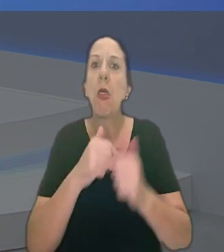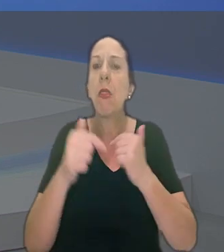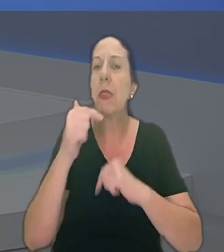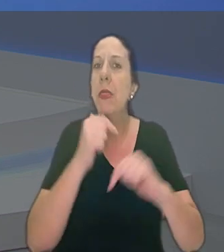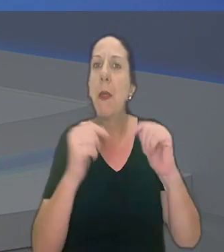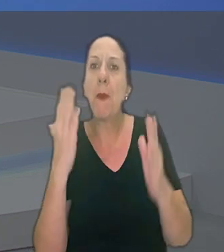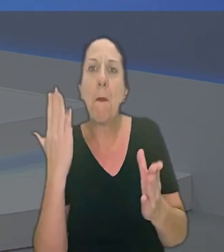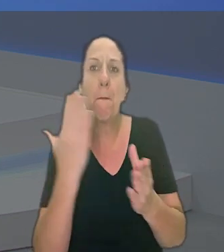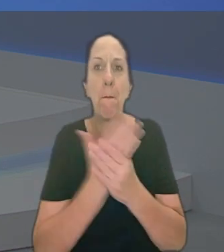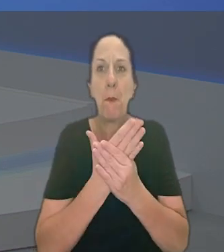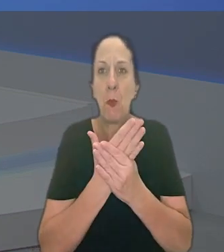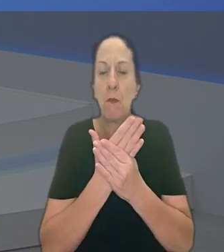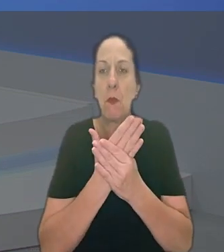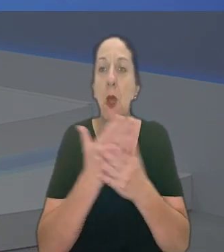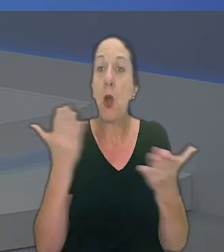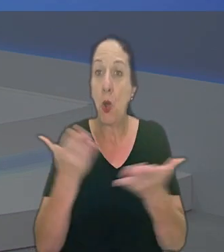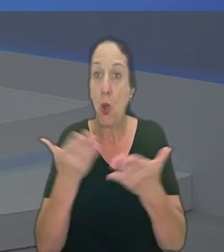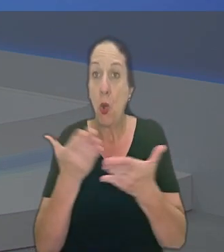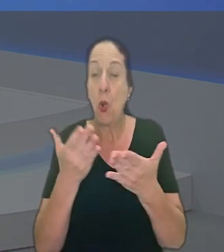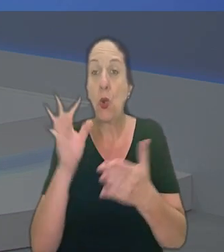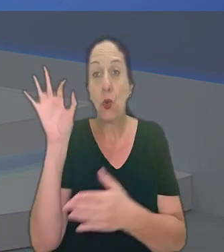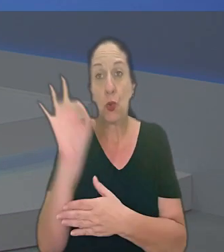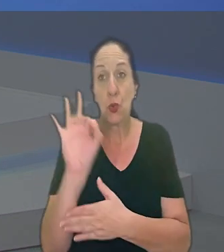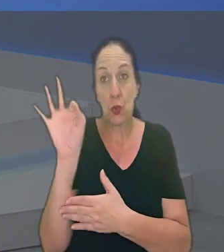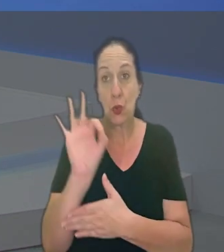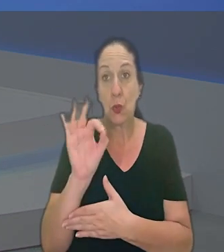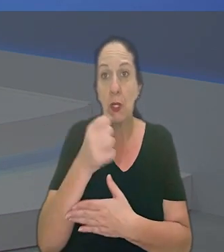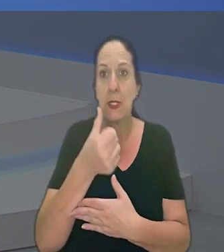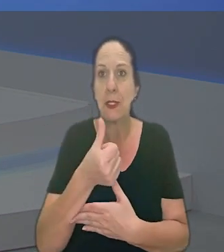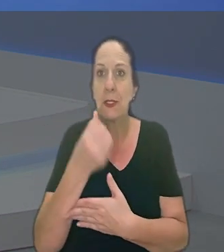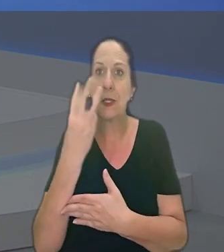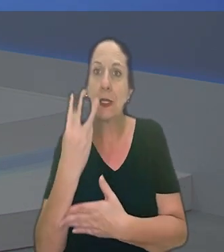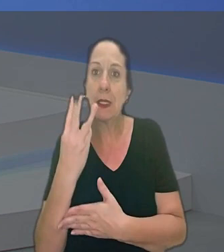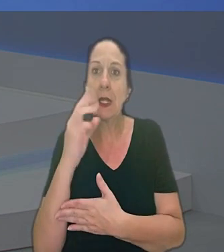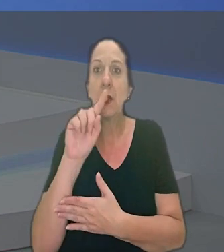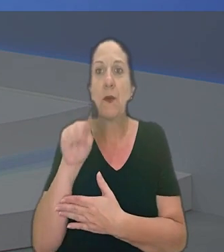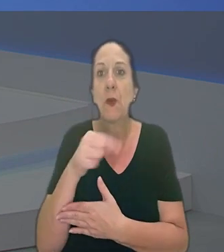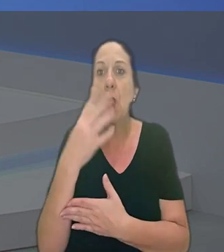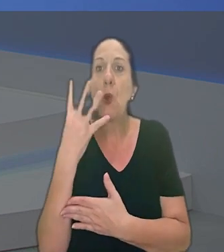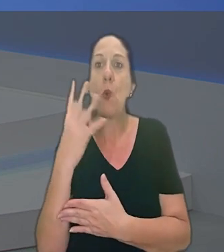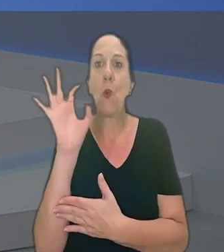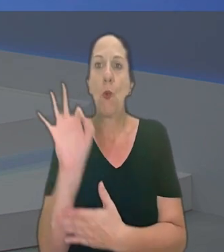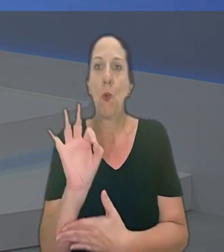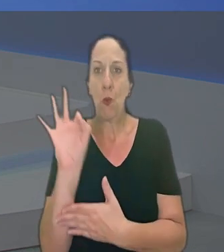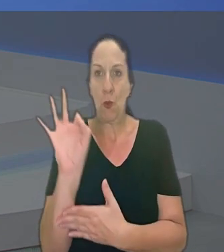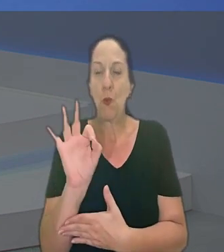ao ritmo de baixa dos processos. Atualmente, a taxa do TST é de